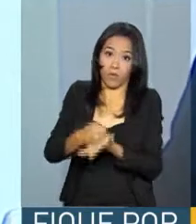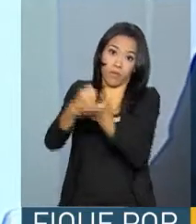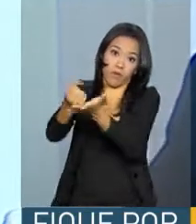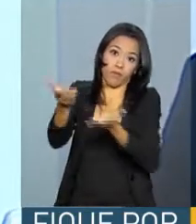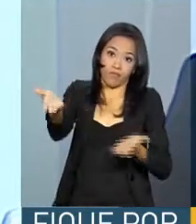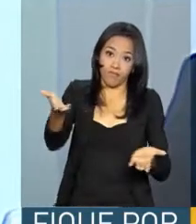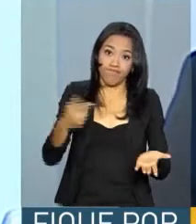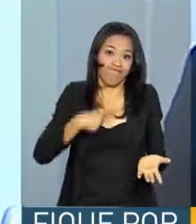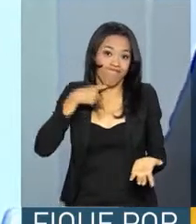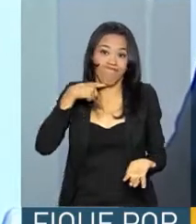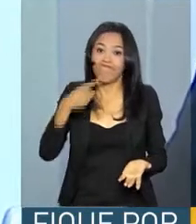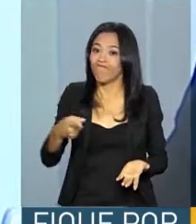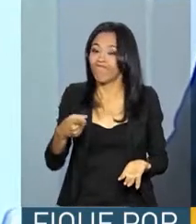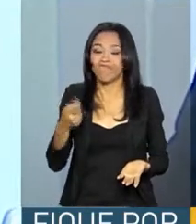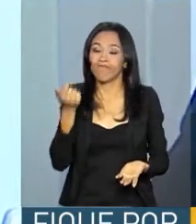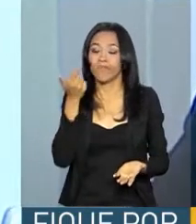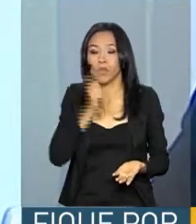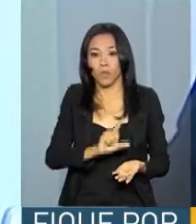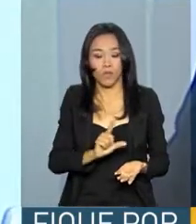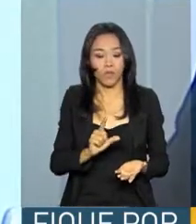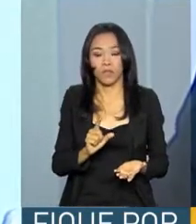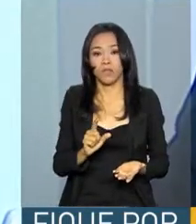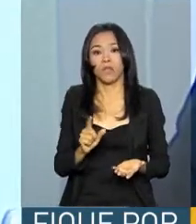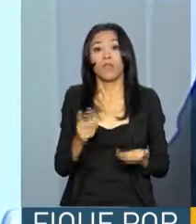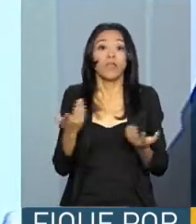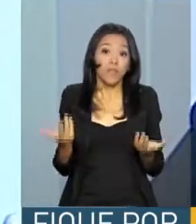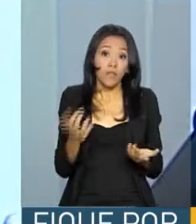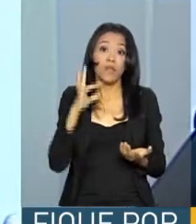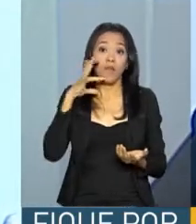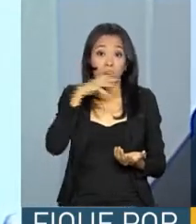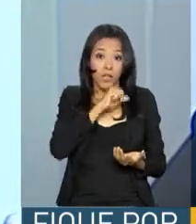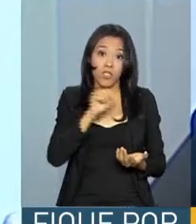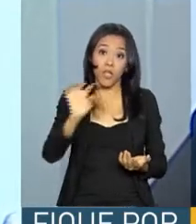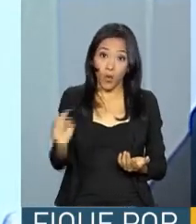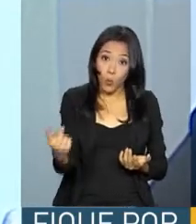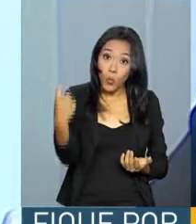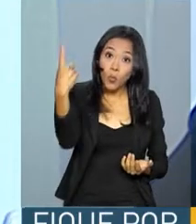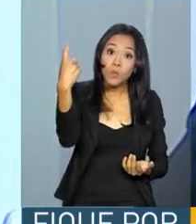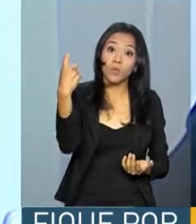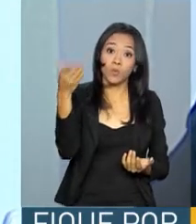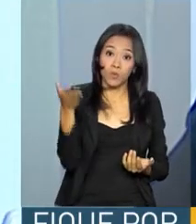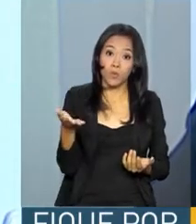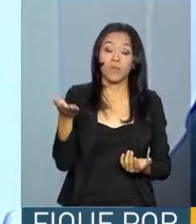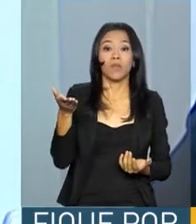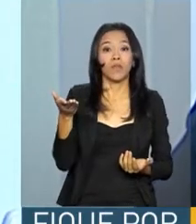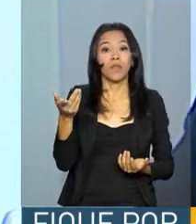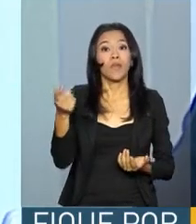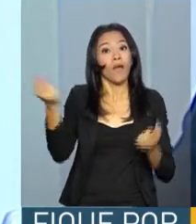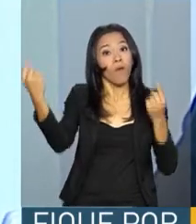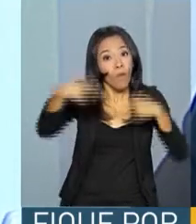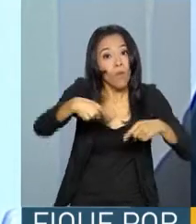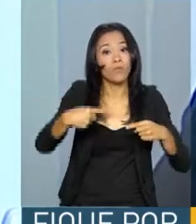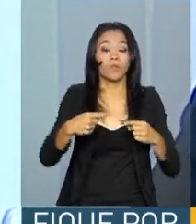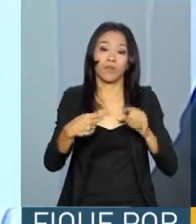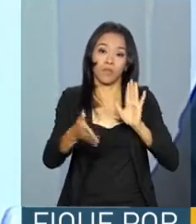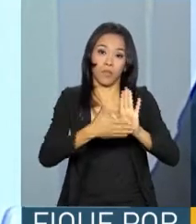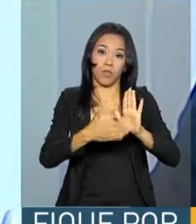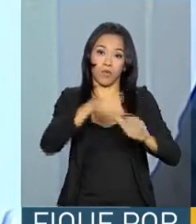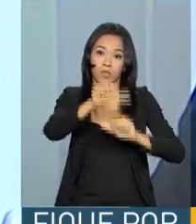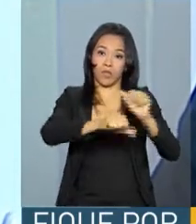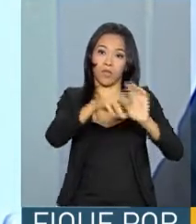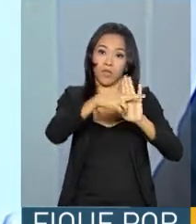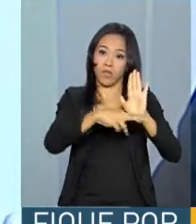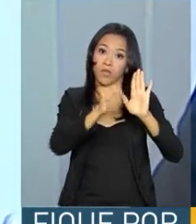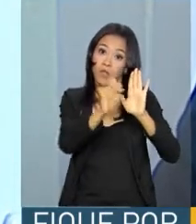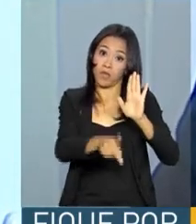Não haveria condições para isso. E, de fato, eu acho que é o único candidato que até hoje se opôs às reformas, né? E eu tenho